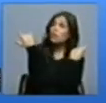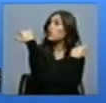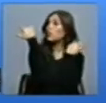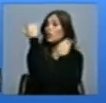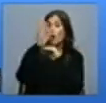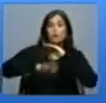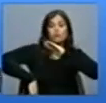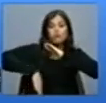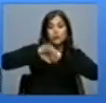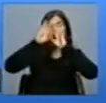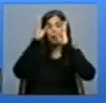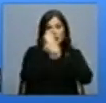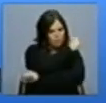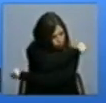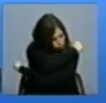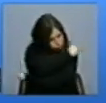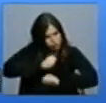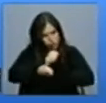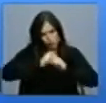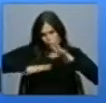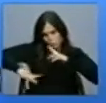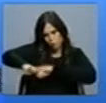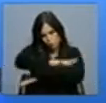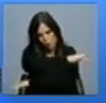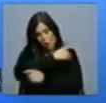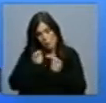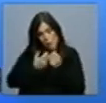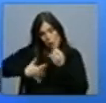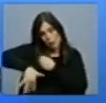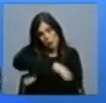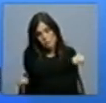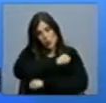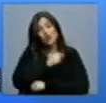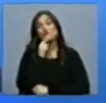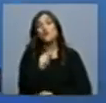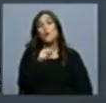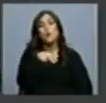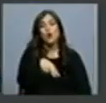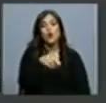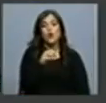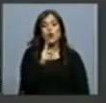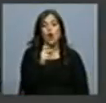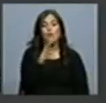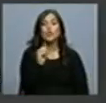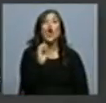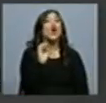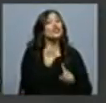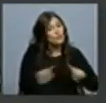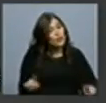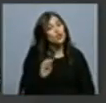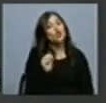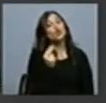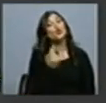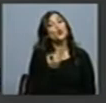desse material, há explosões à superfície da anã branca, chamadas novas. Não confundir com supernovas. Supernovas é a explosão de uma